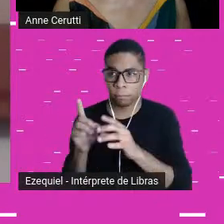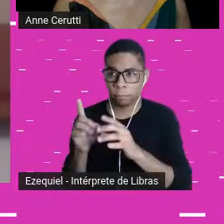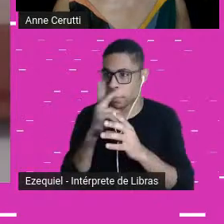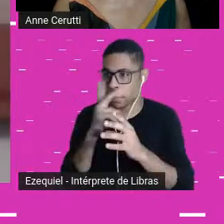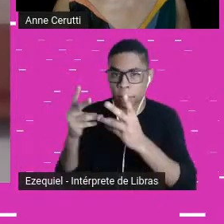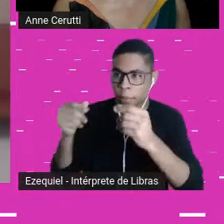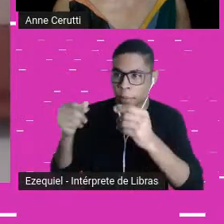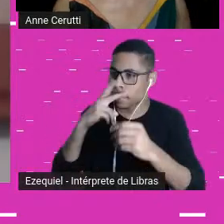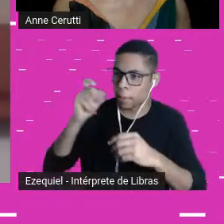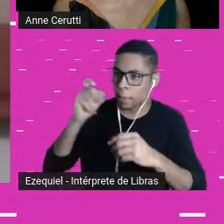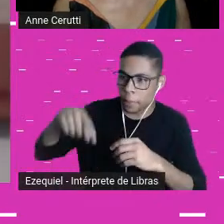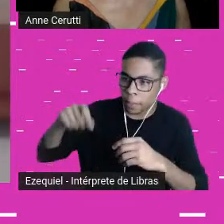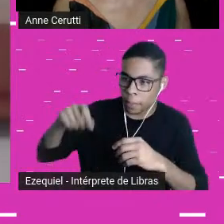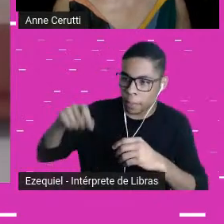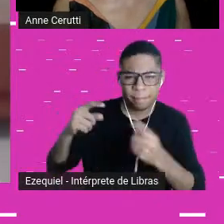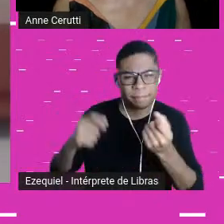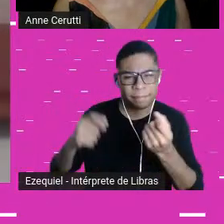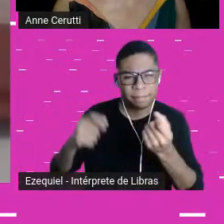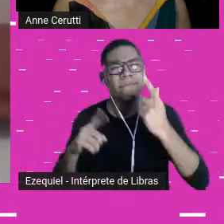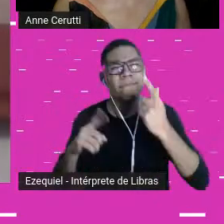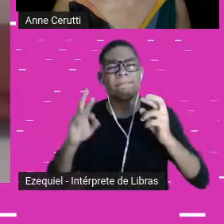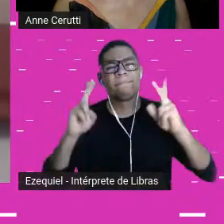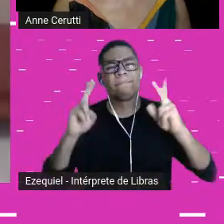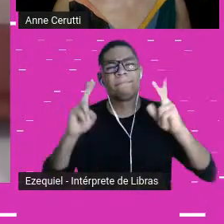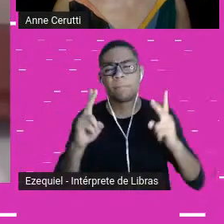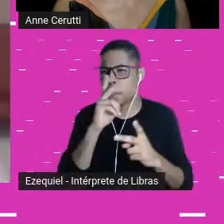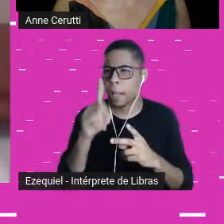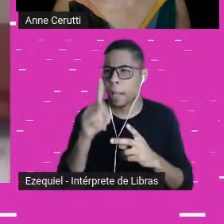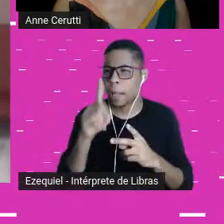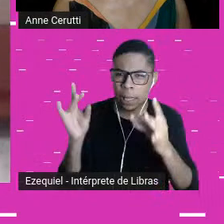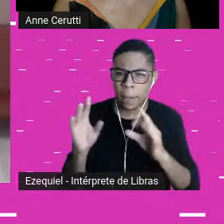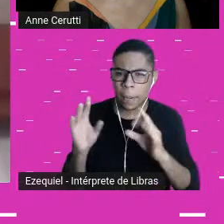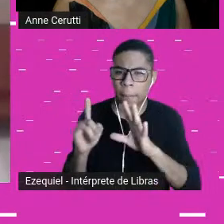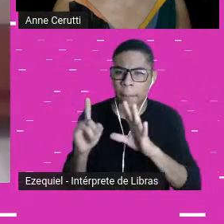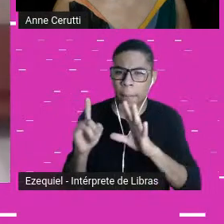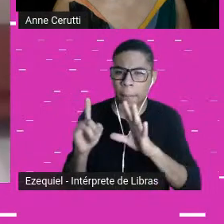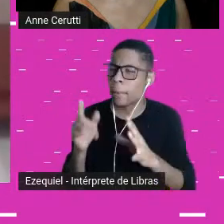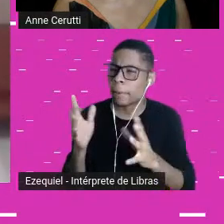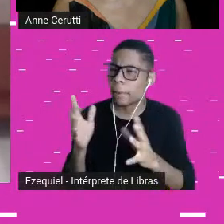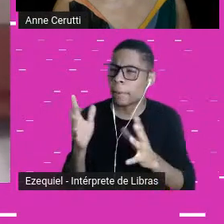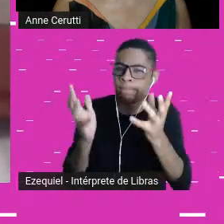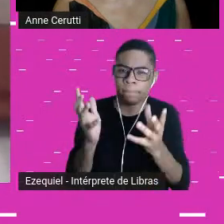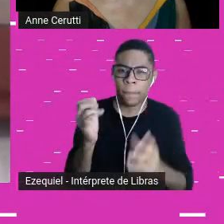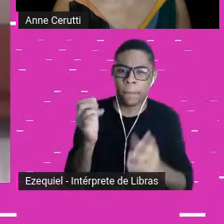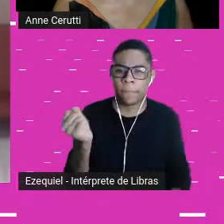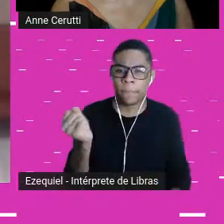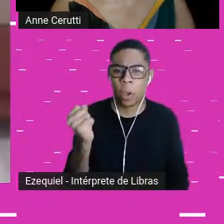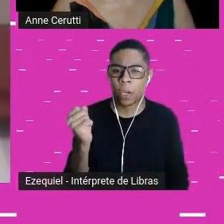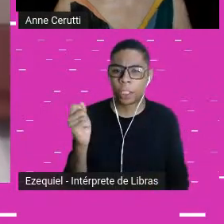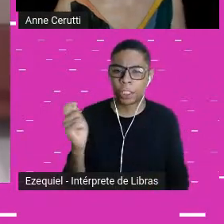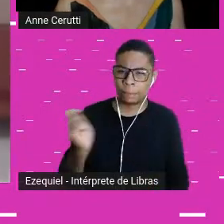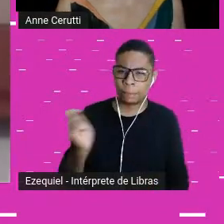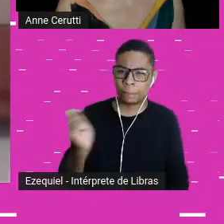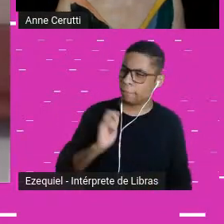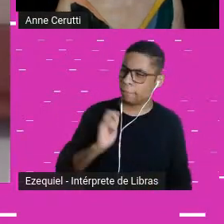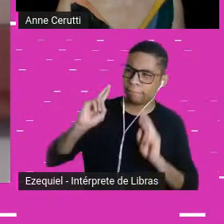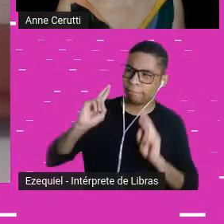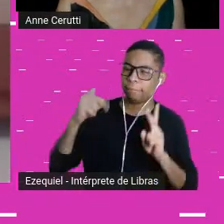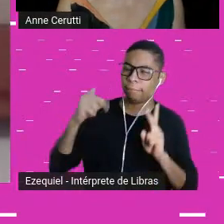detalhe, mas isso era tão forte ali, né? Me lembro disso se mexendo, disso se movimentando,